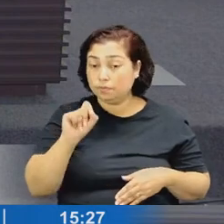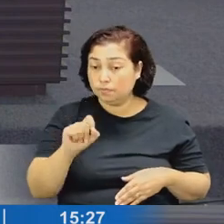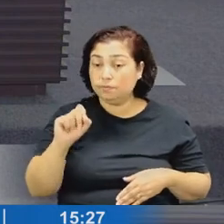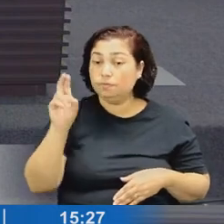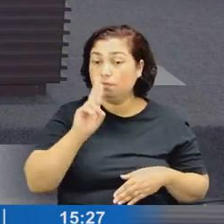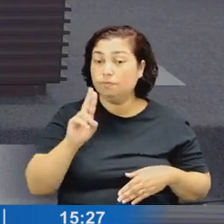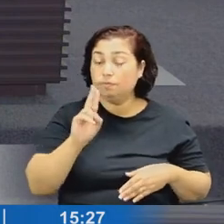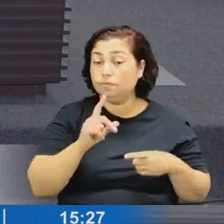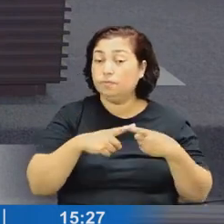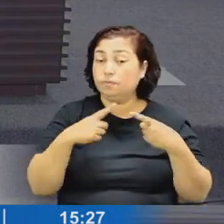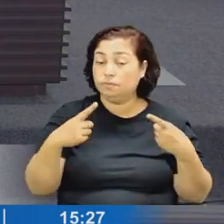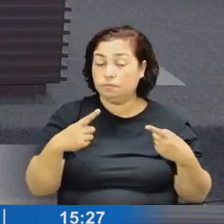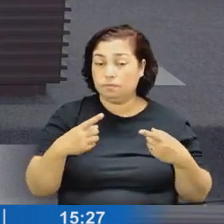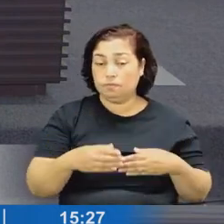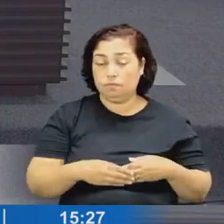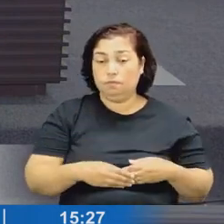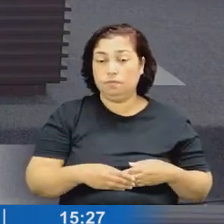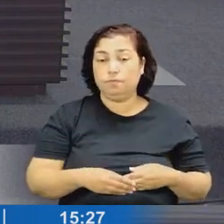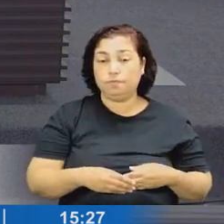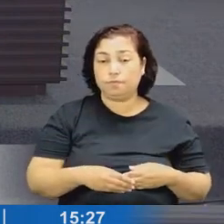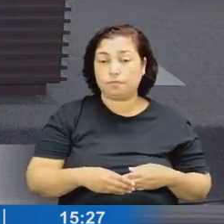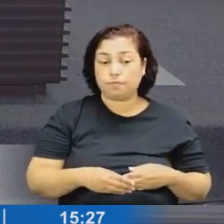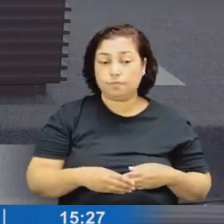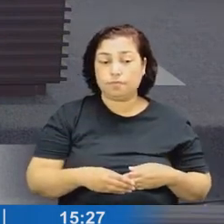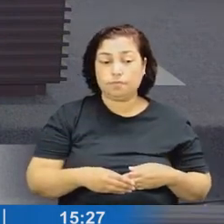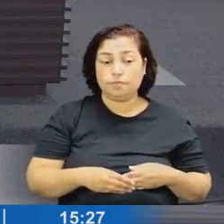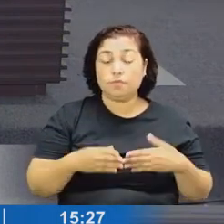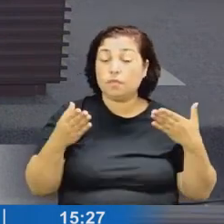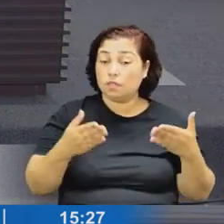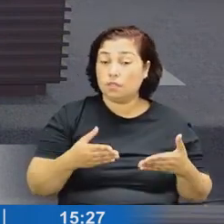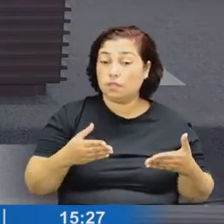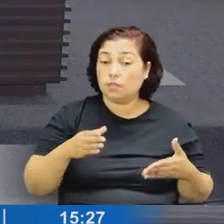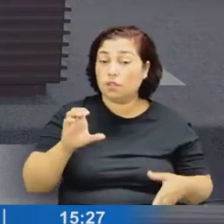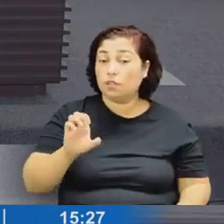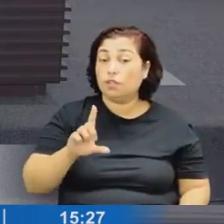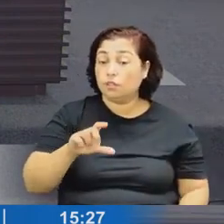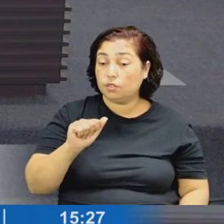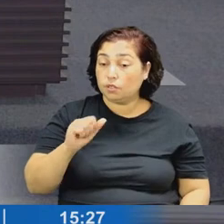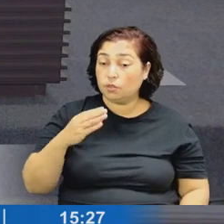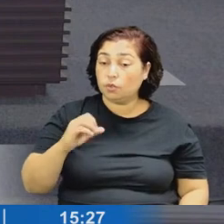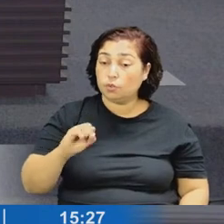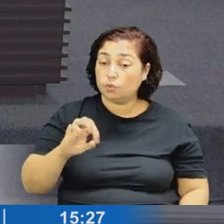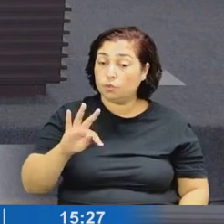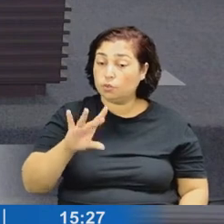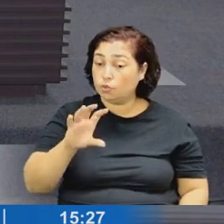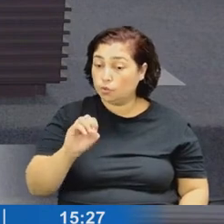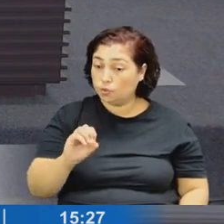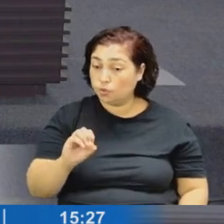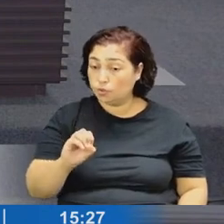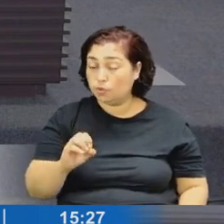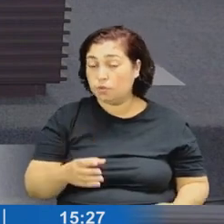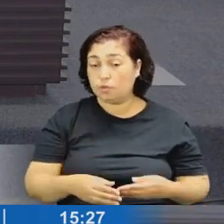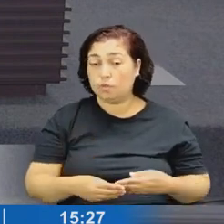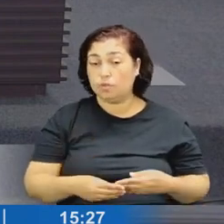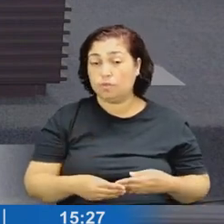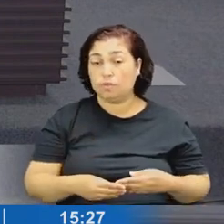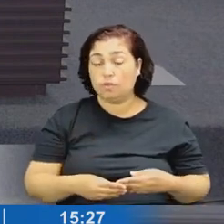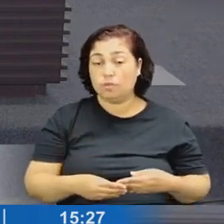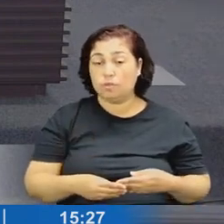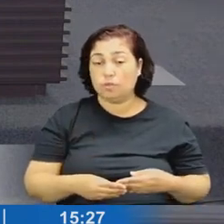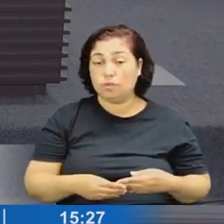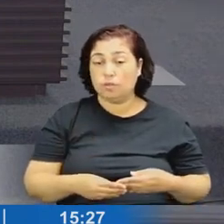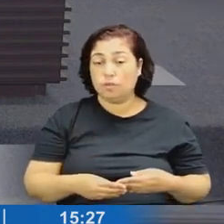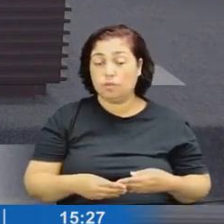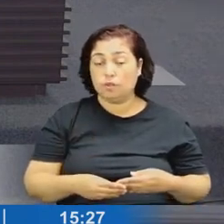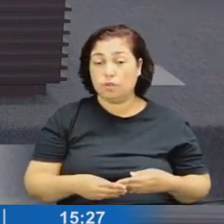usar mais a questão ideológica pessoal do executivo candidata a prefeito Governador presidência é outro mundo gente